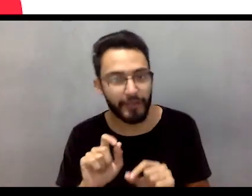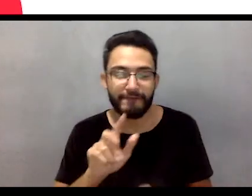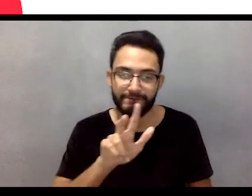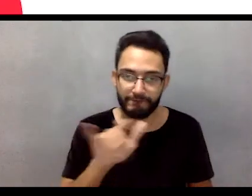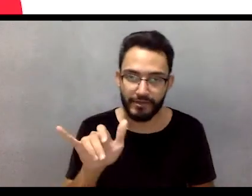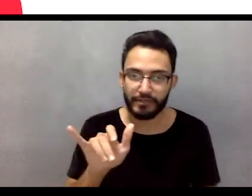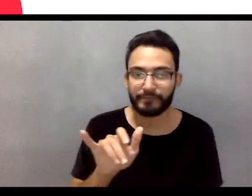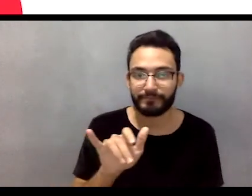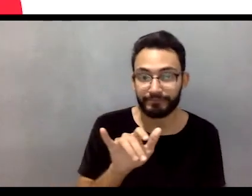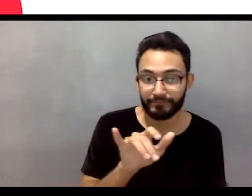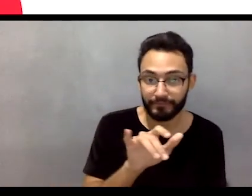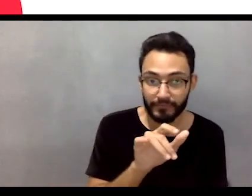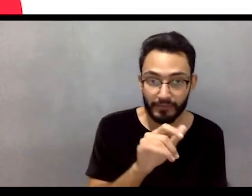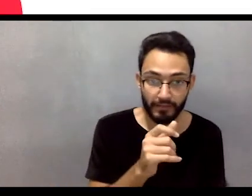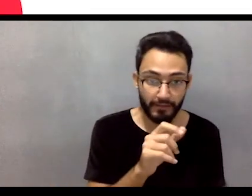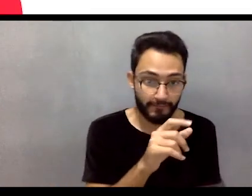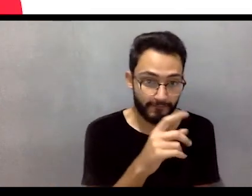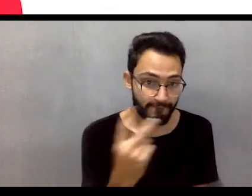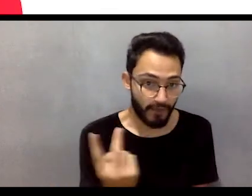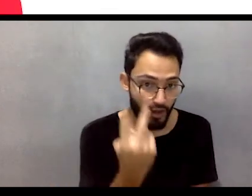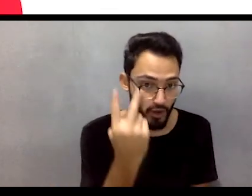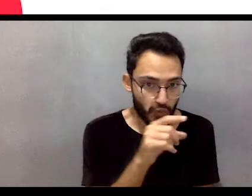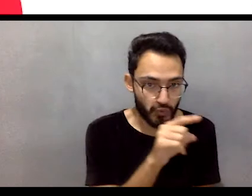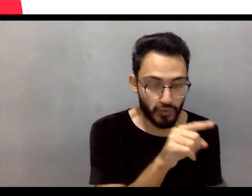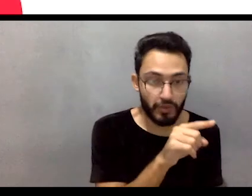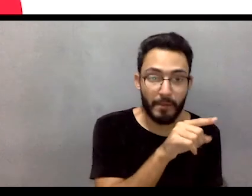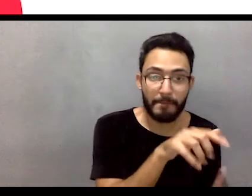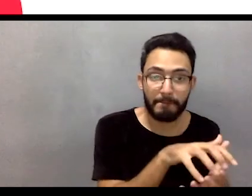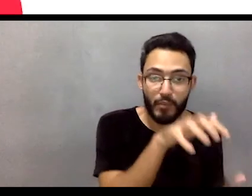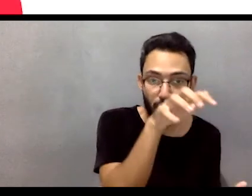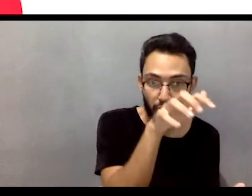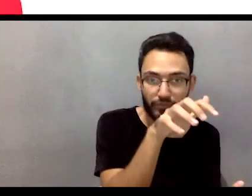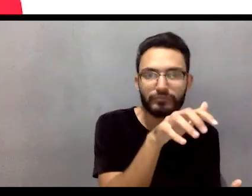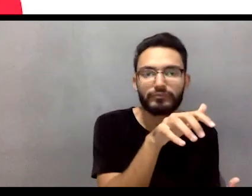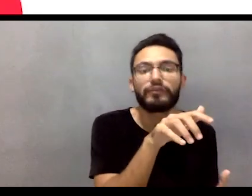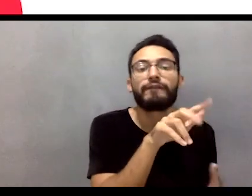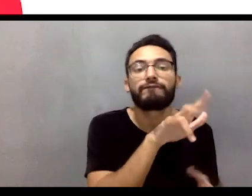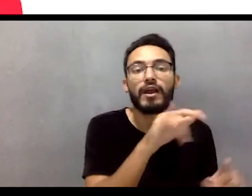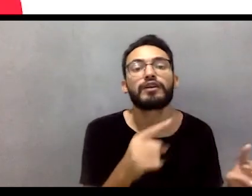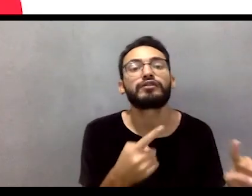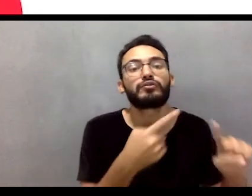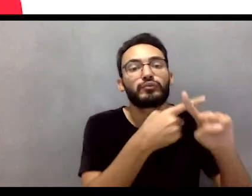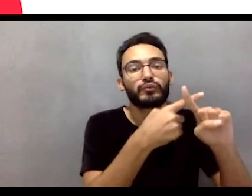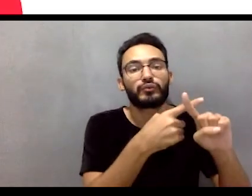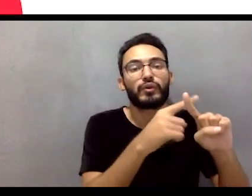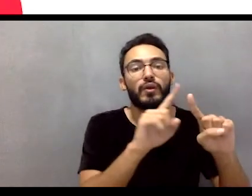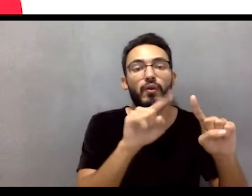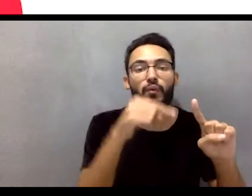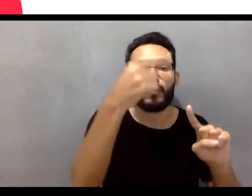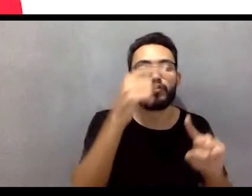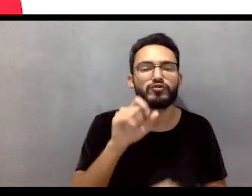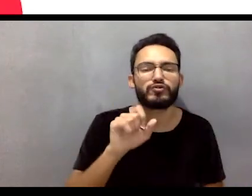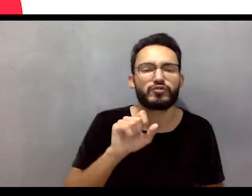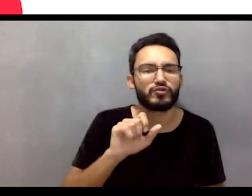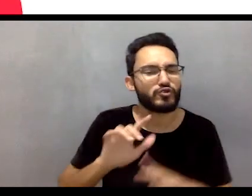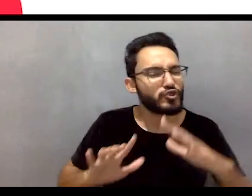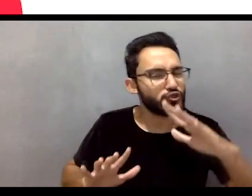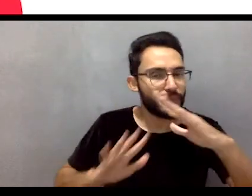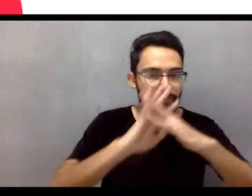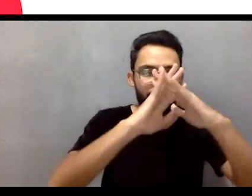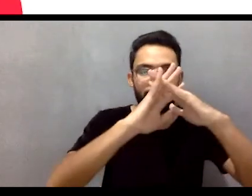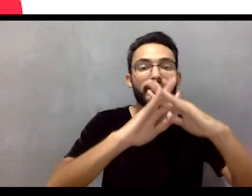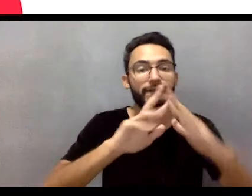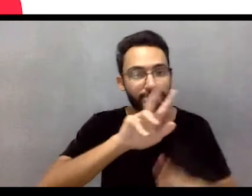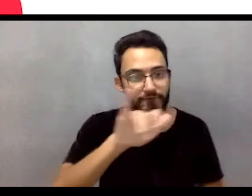pegar esse valor aqui, que é muito, vai multiplicar por esse super. Aí ele vai